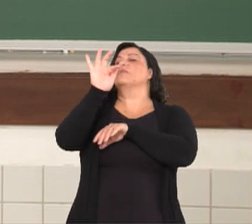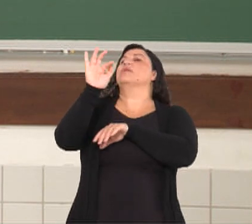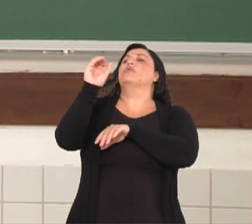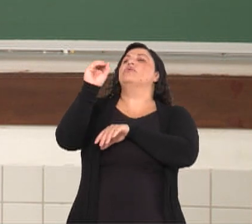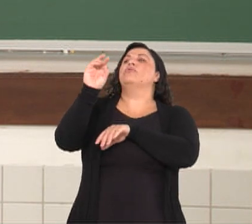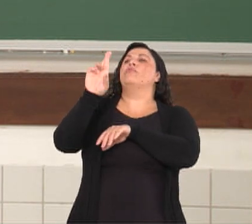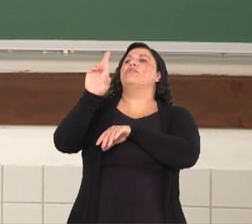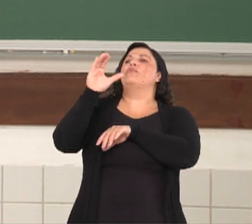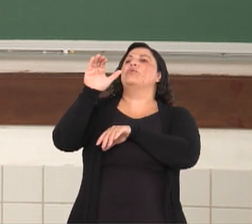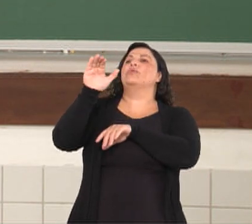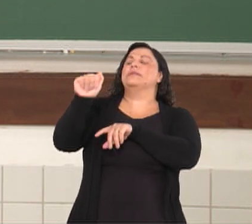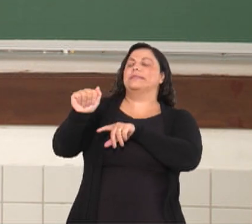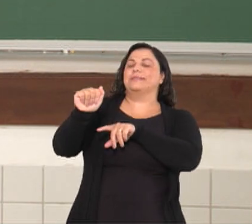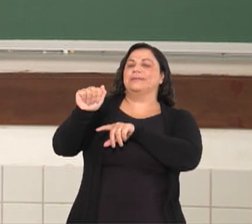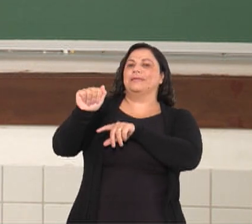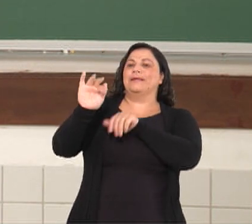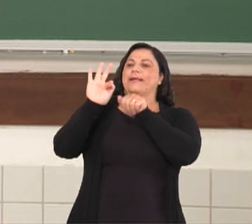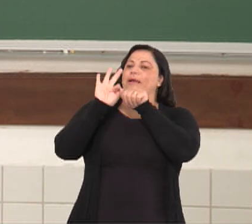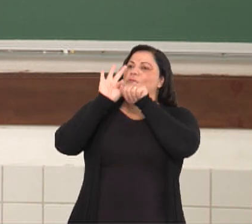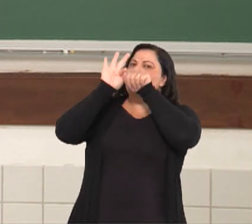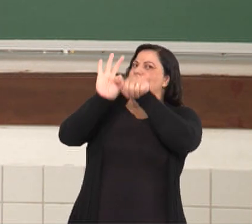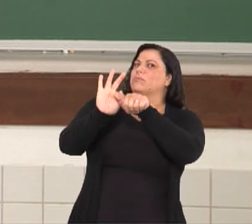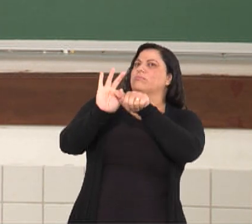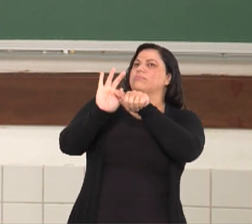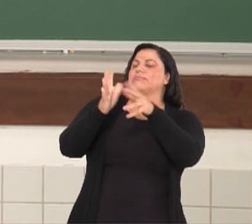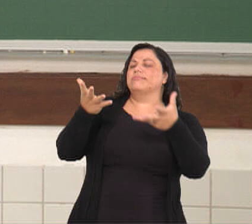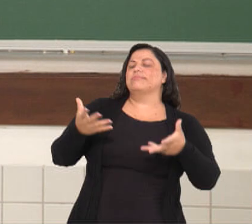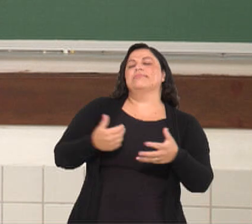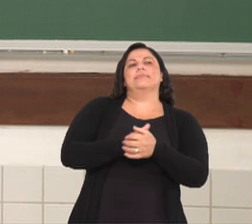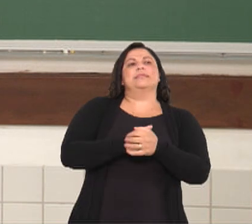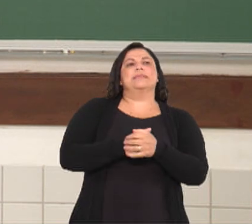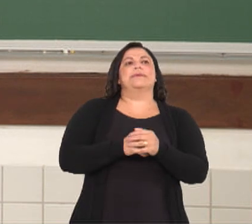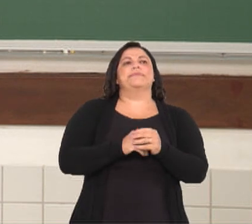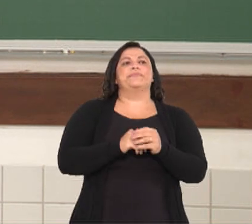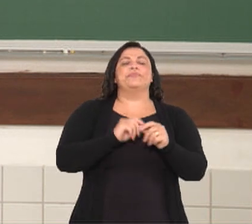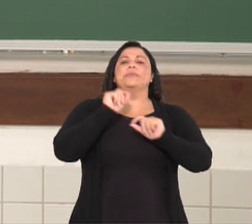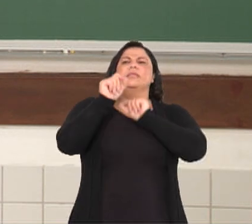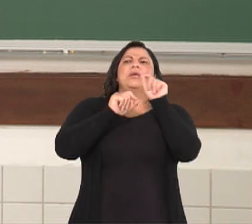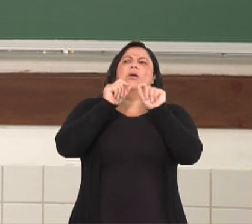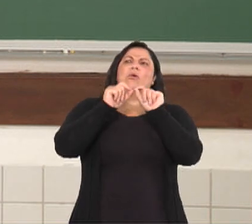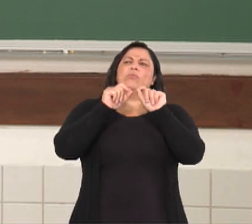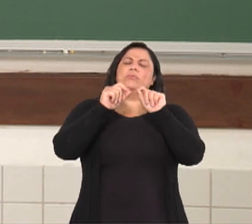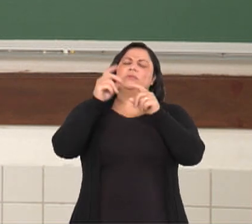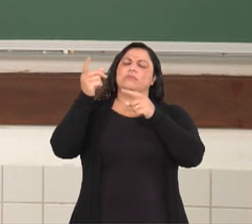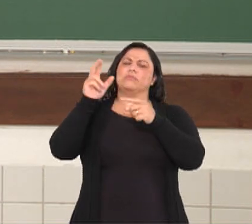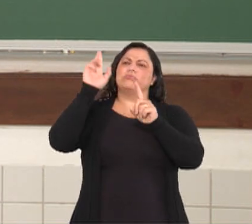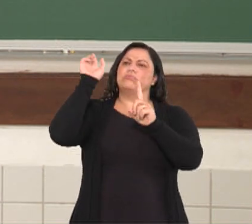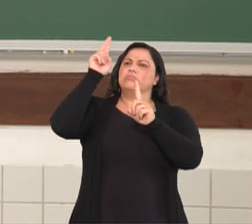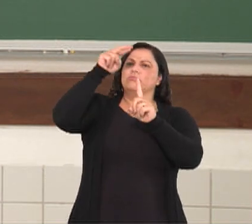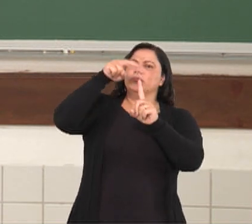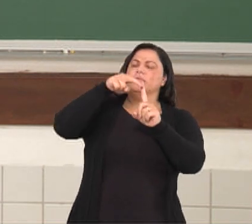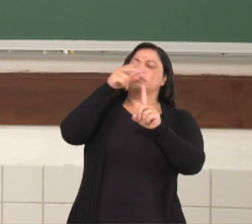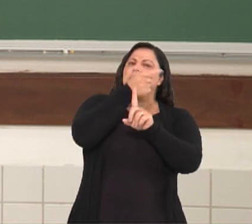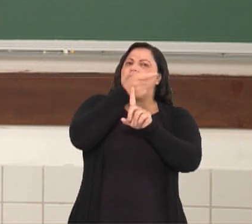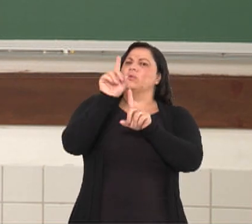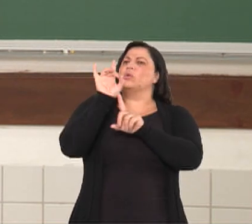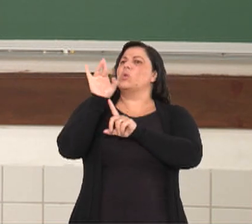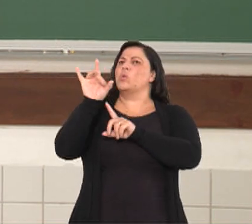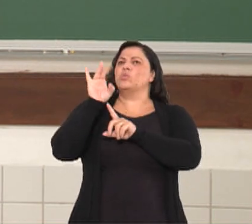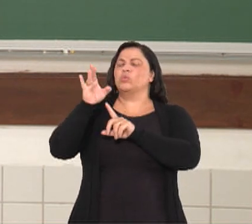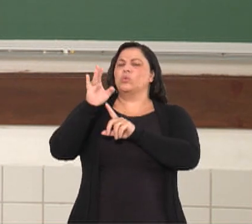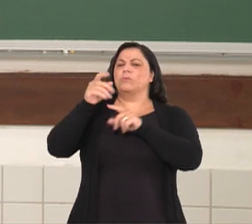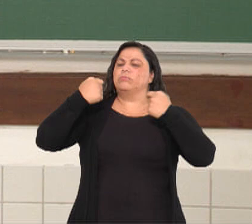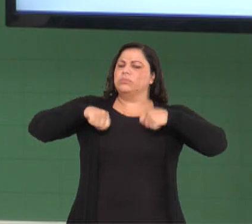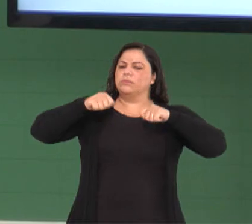entretanto, não são representadas apenas por esse módulo. Elas necessitam também de uma direção e de